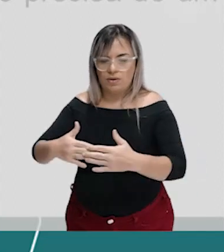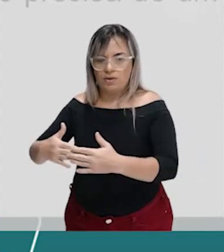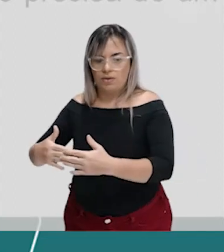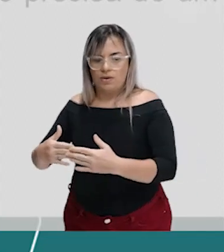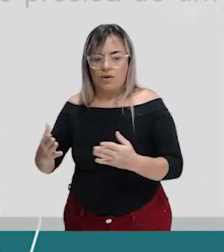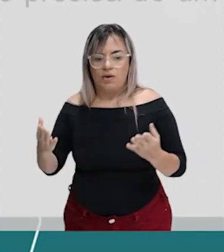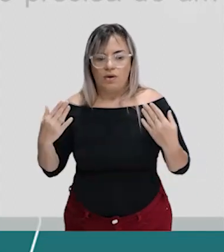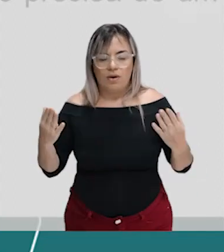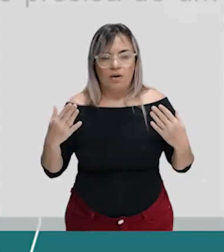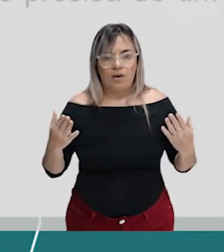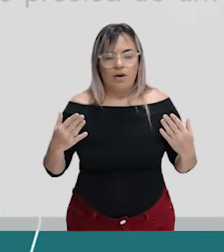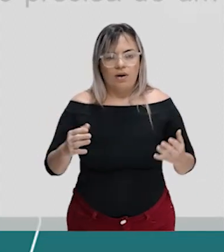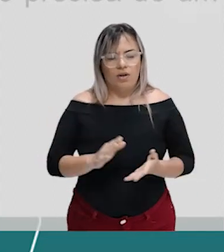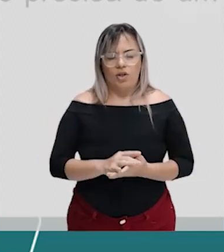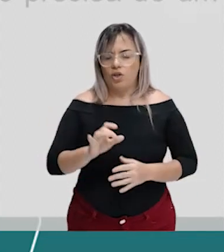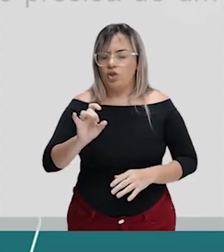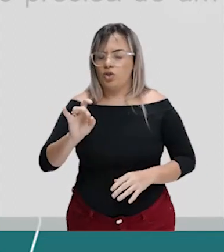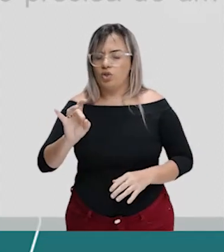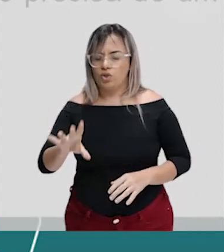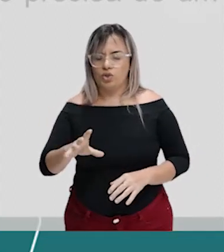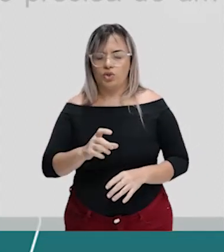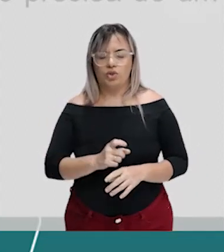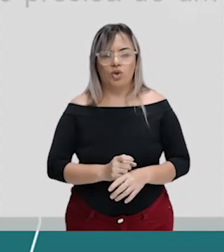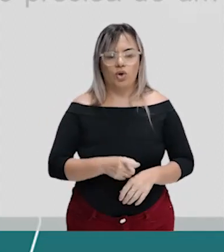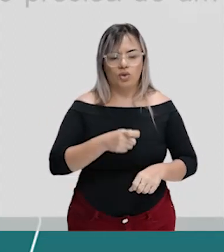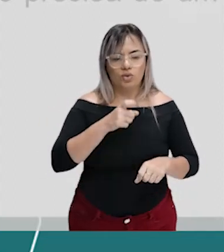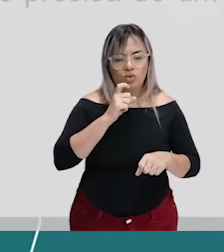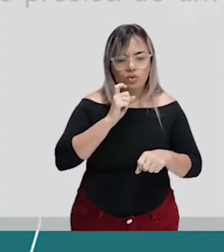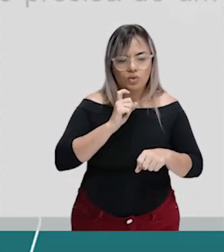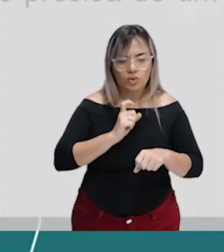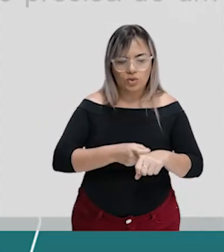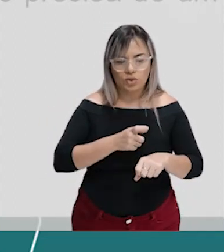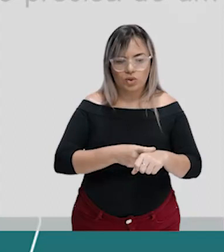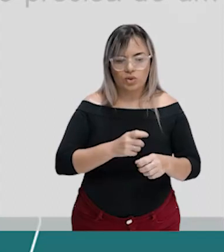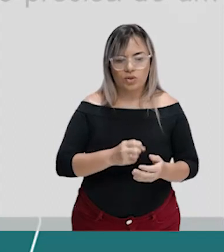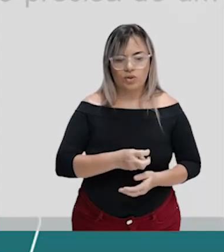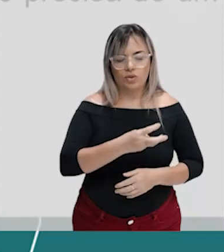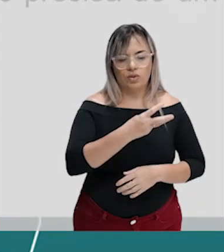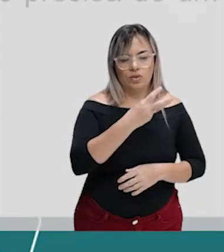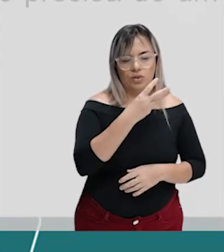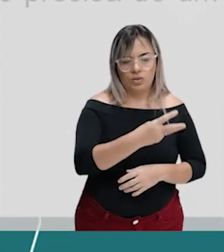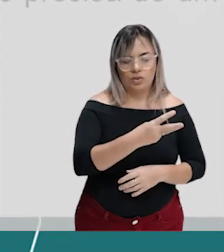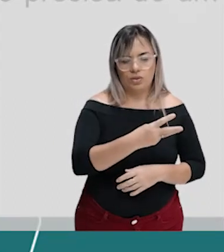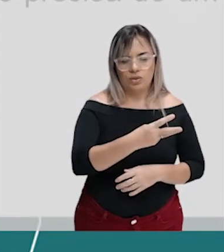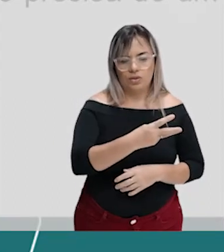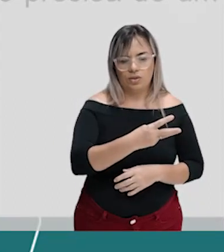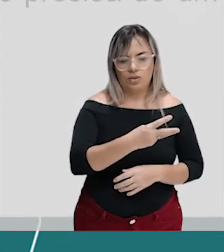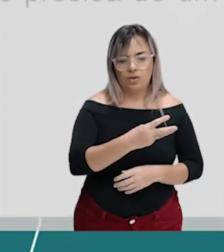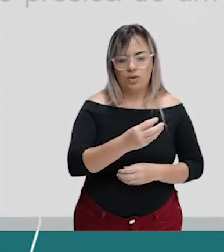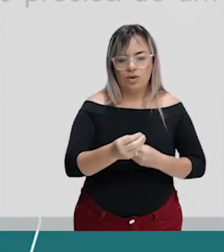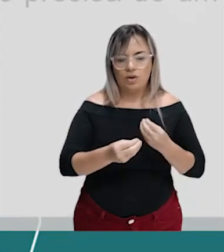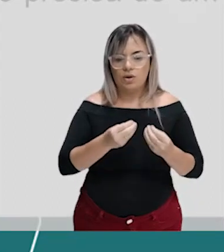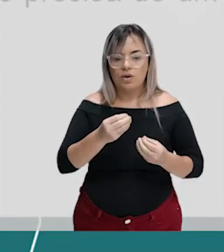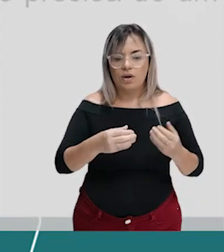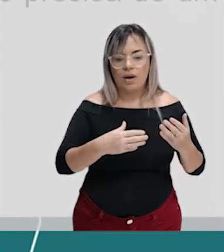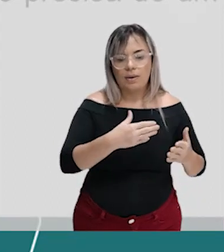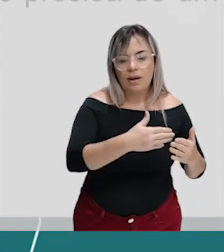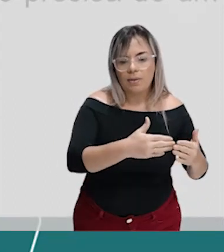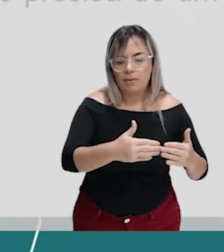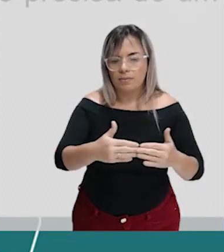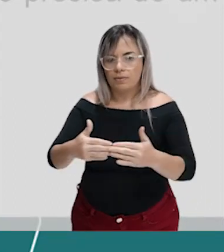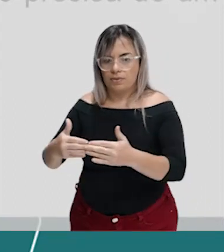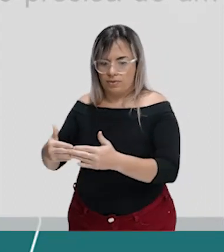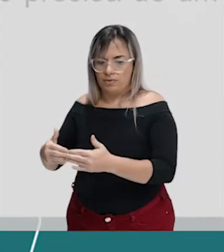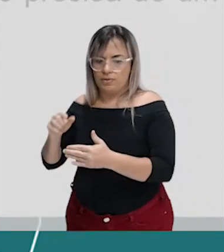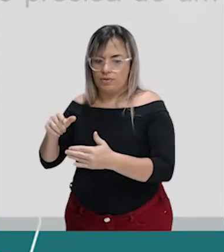ocorrer. Certo? Então nós temos aí 3 afirmações. Então qual ou quais delas